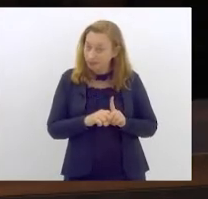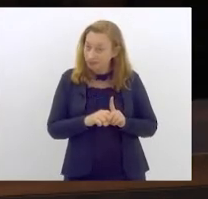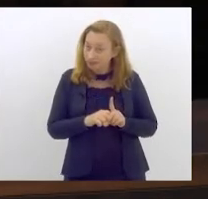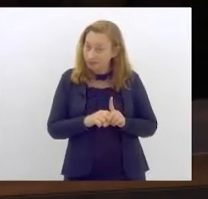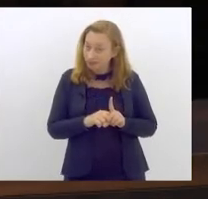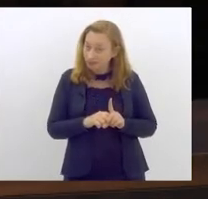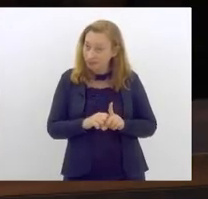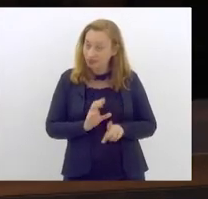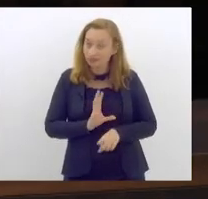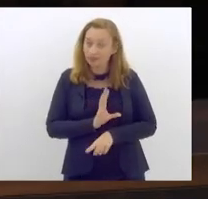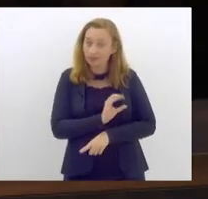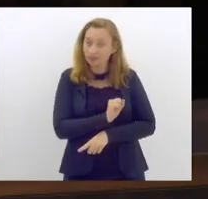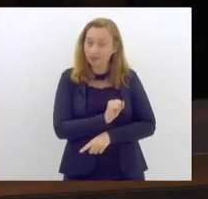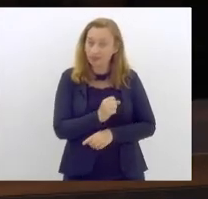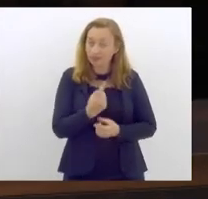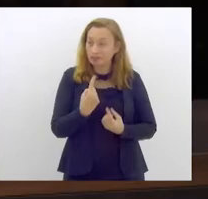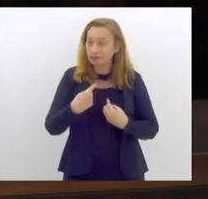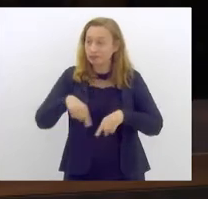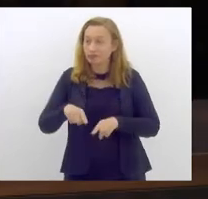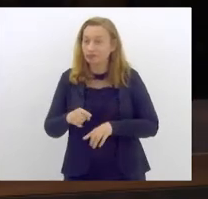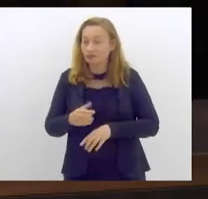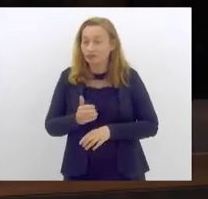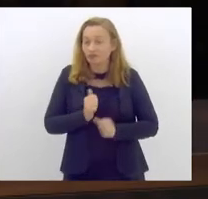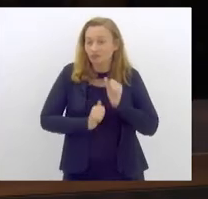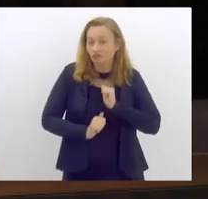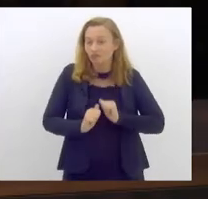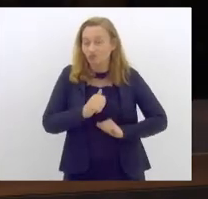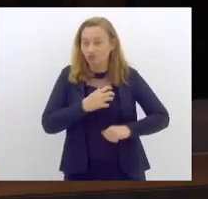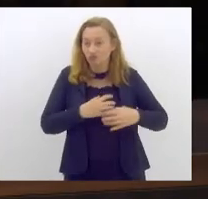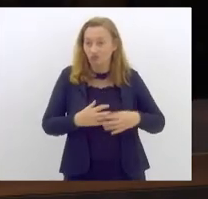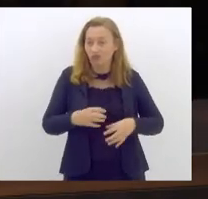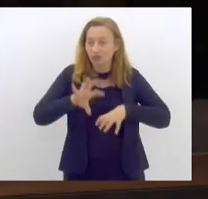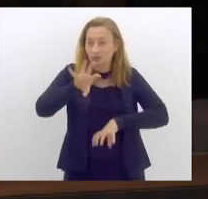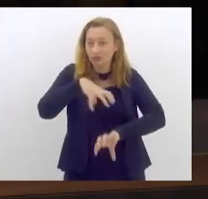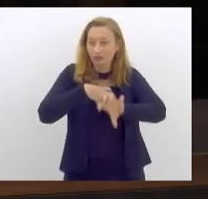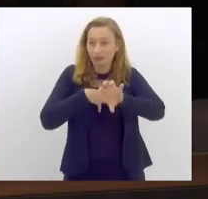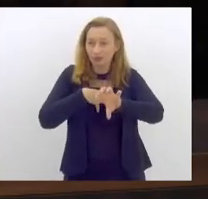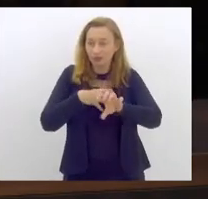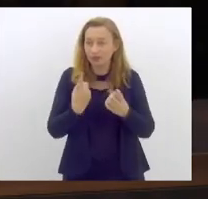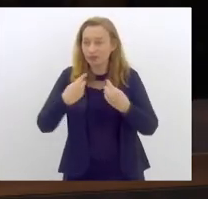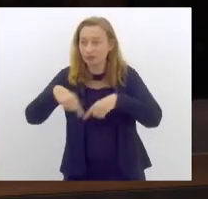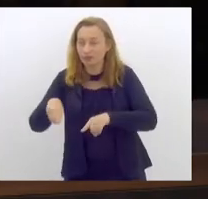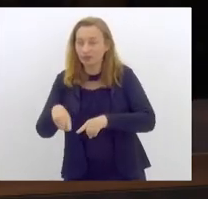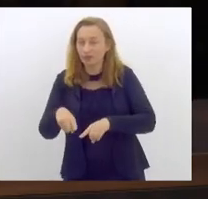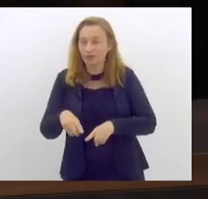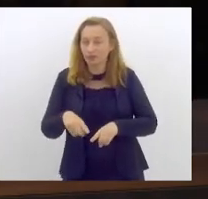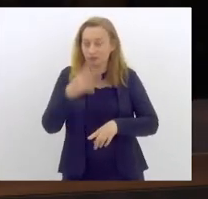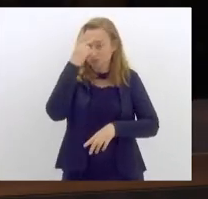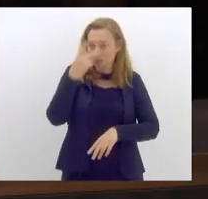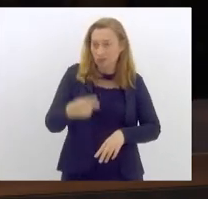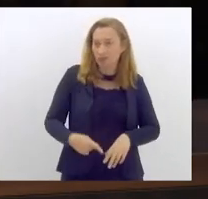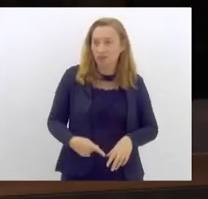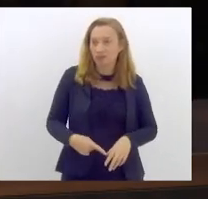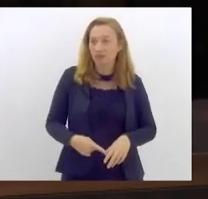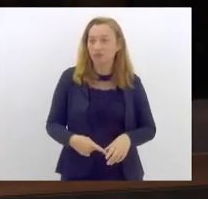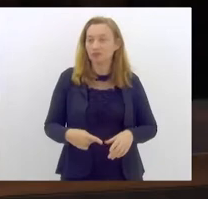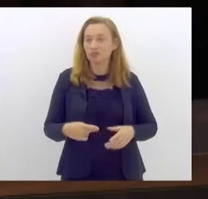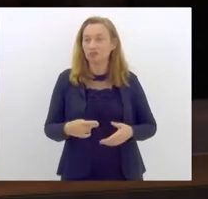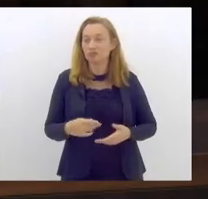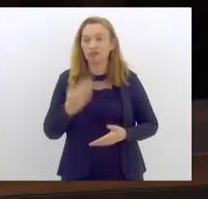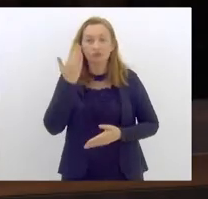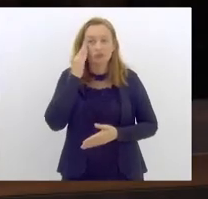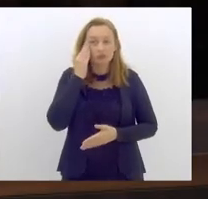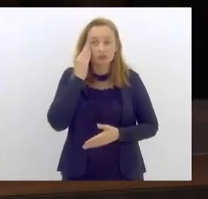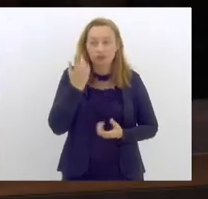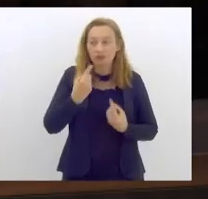o mês do amor contra o ódio é o mesmo da Solidariedade contra o egoísmo é o mês da compreensão